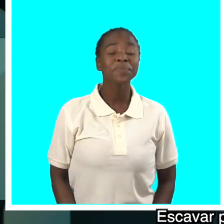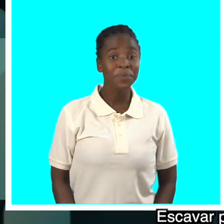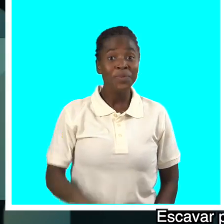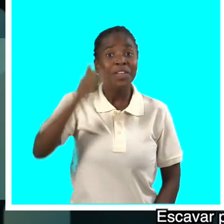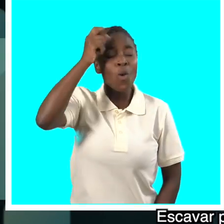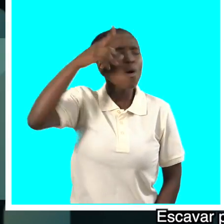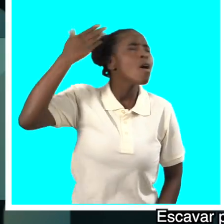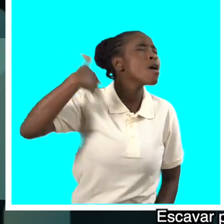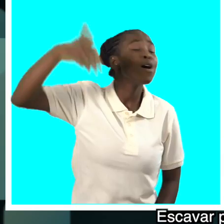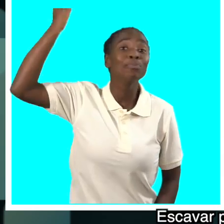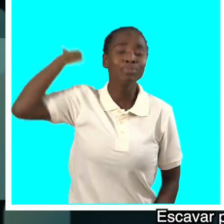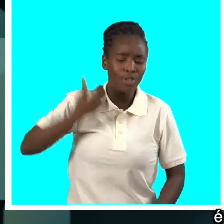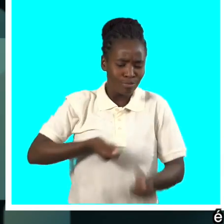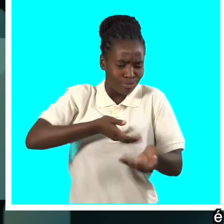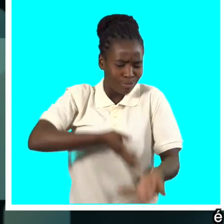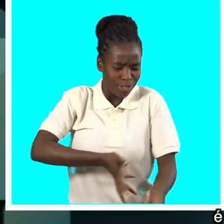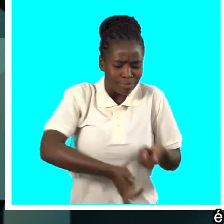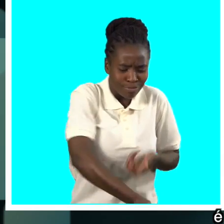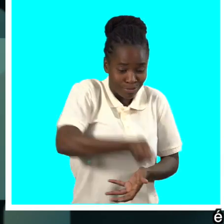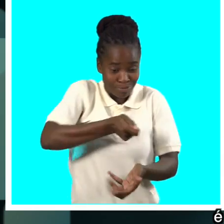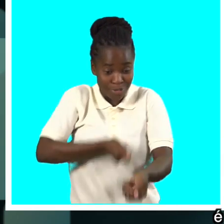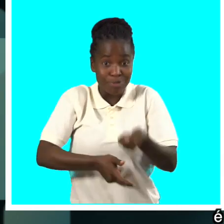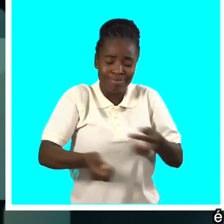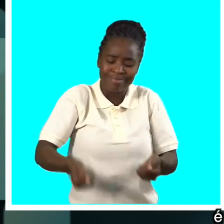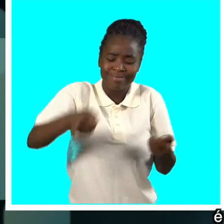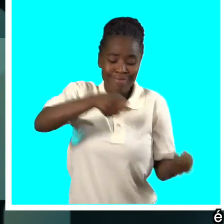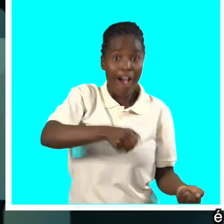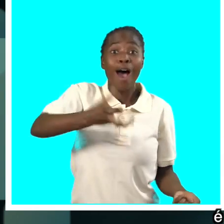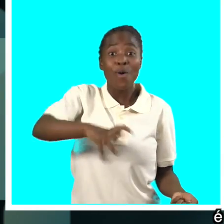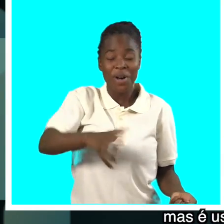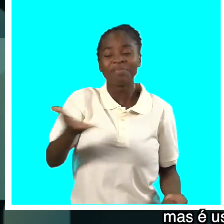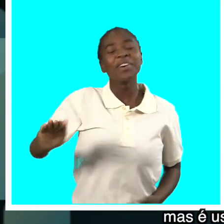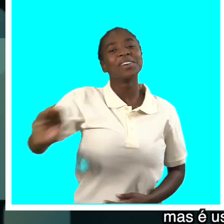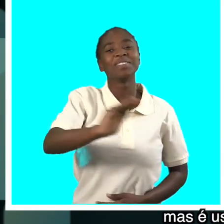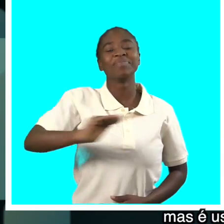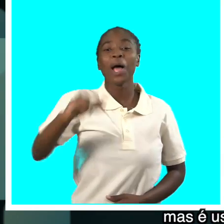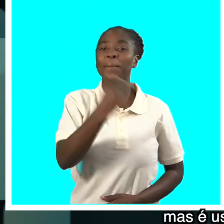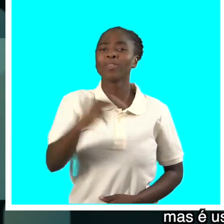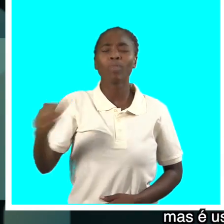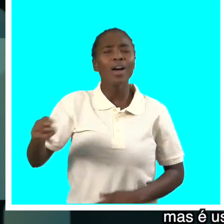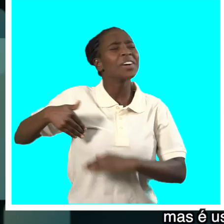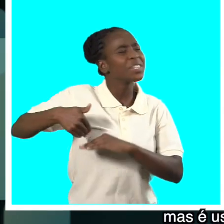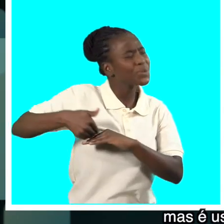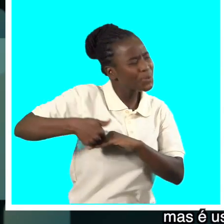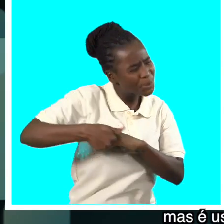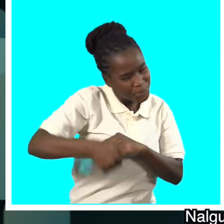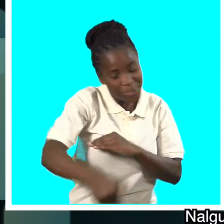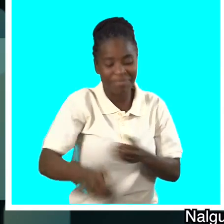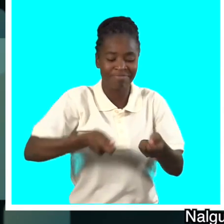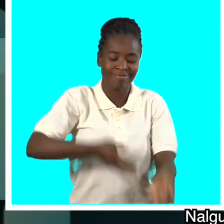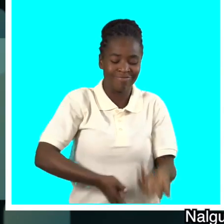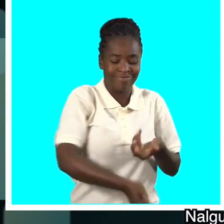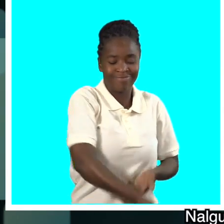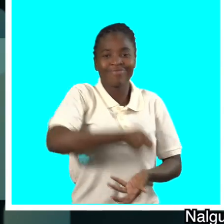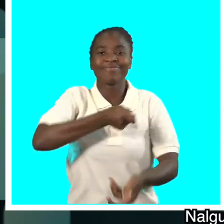Escavar poços para obtenção de água é uma prática que tem origem nos antepassados, mas é usada ainda nos dias de hoje. Há